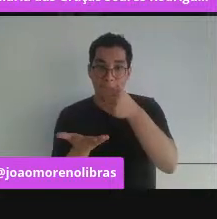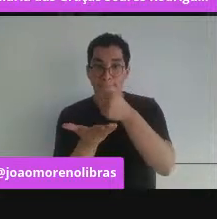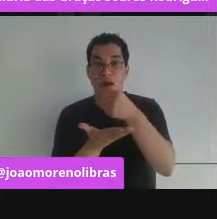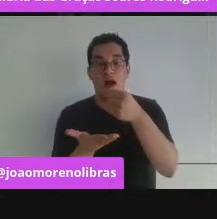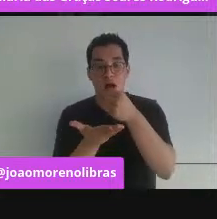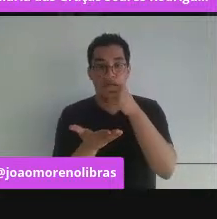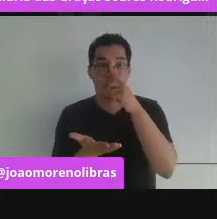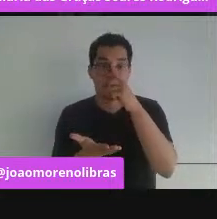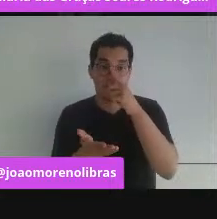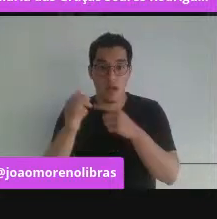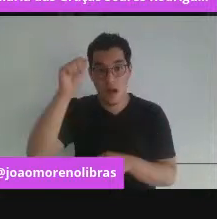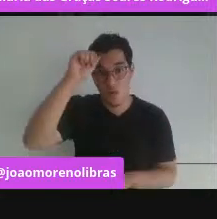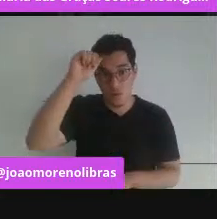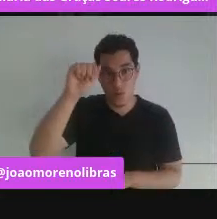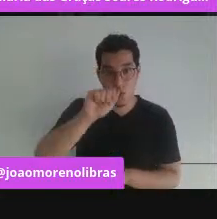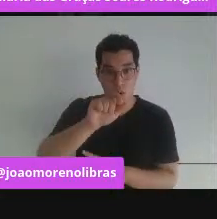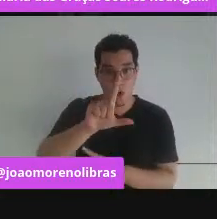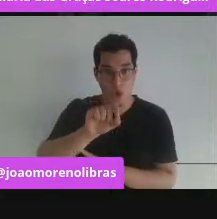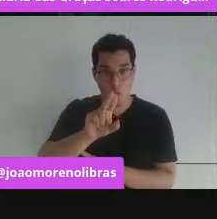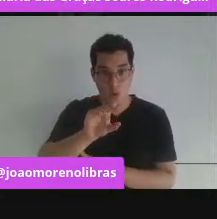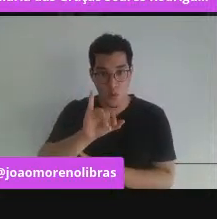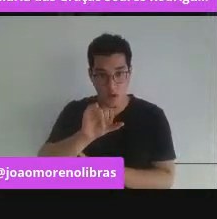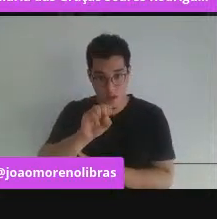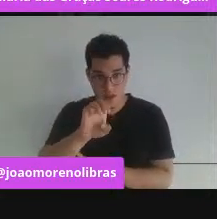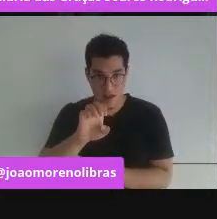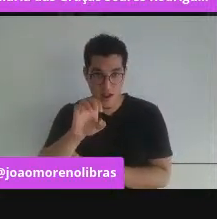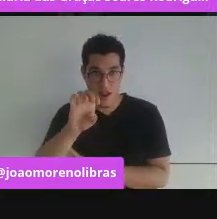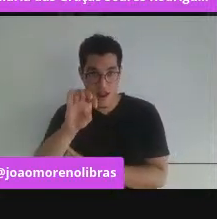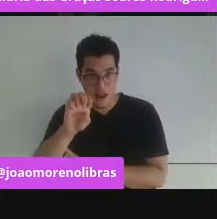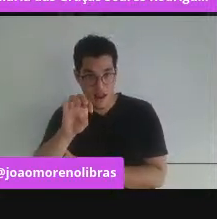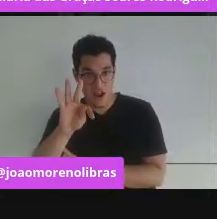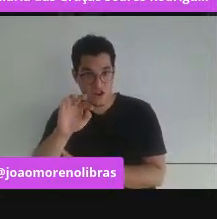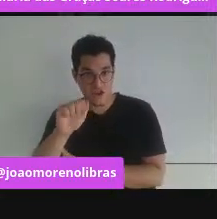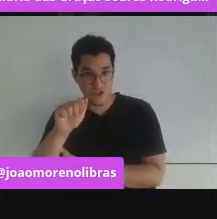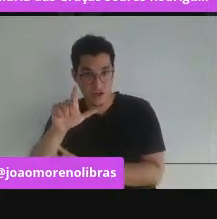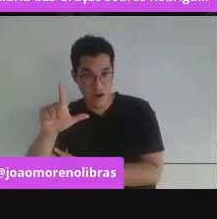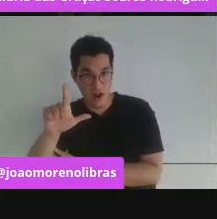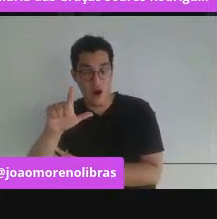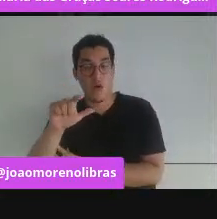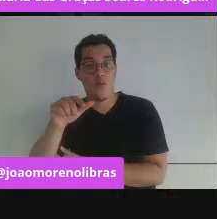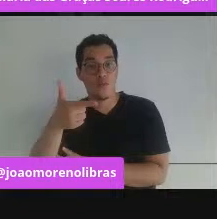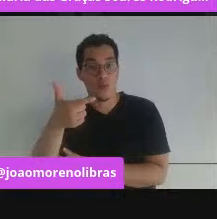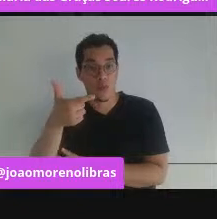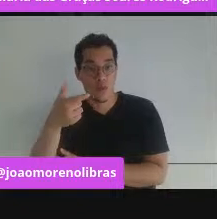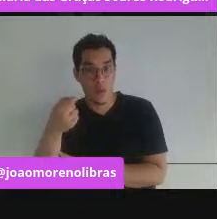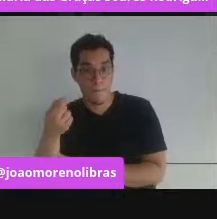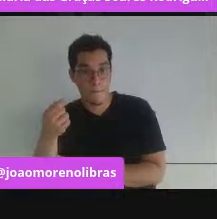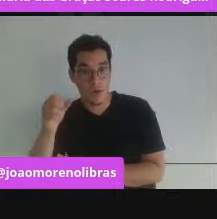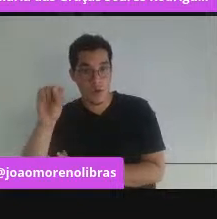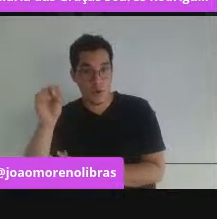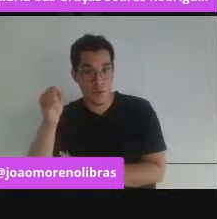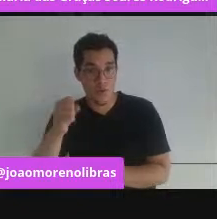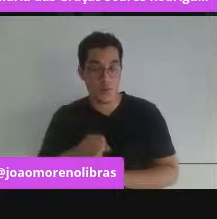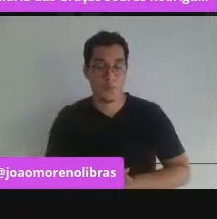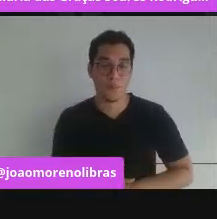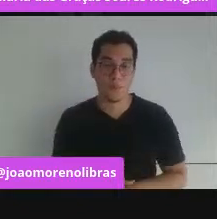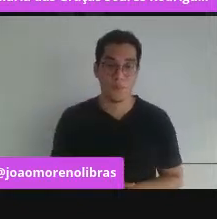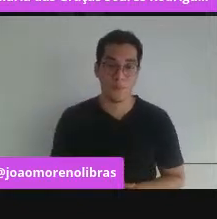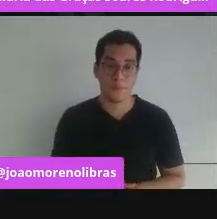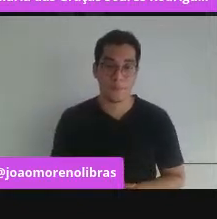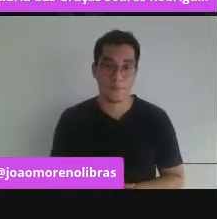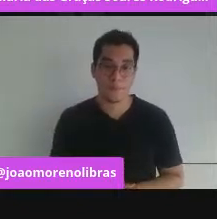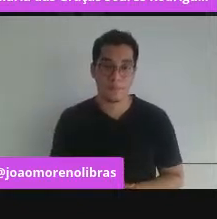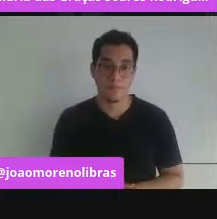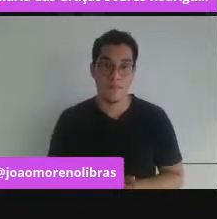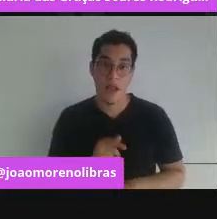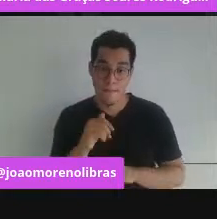2008, página 10, quando explicam que é um processo de aumento da tensão interacional, processo